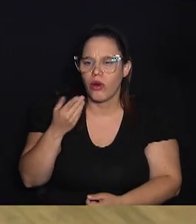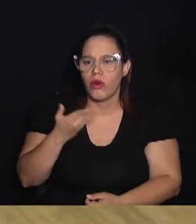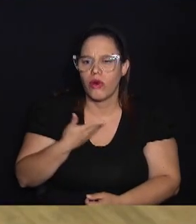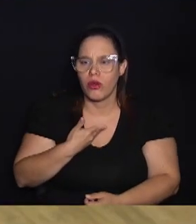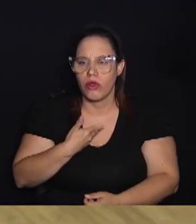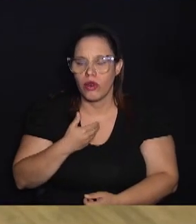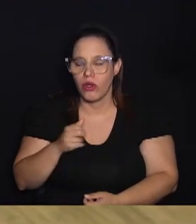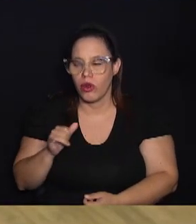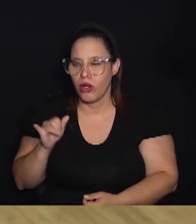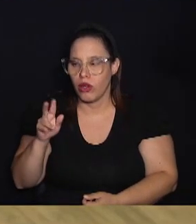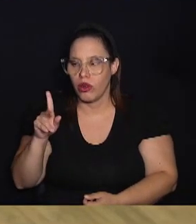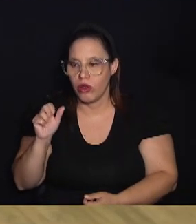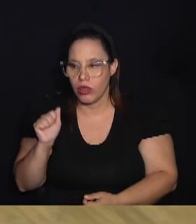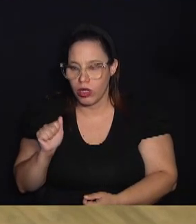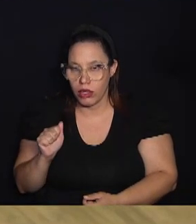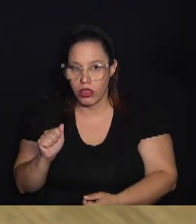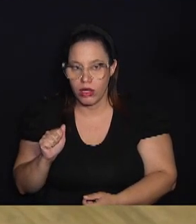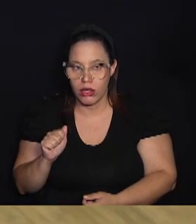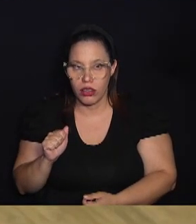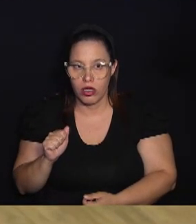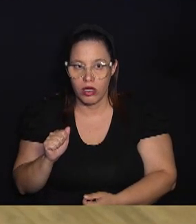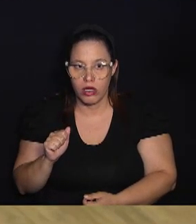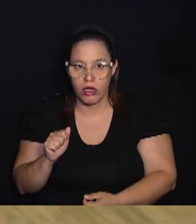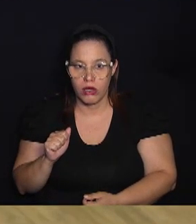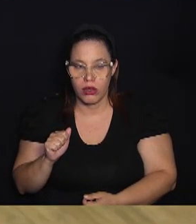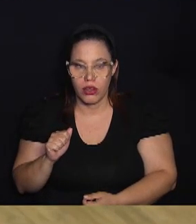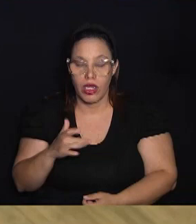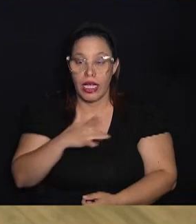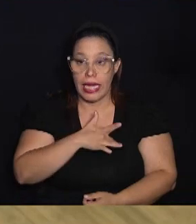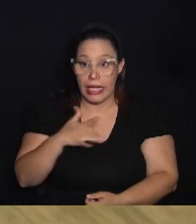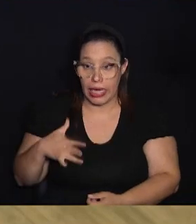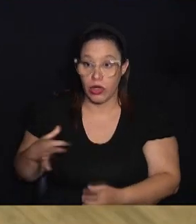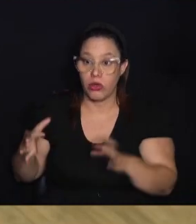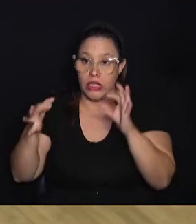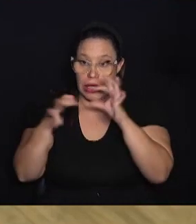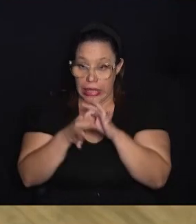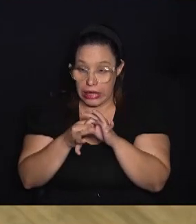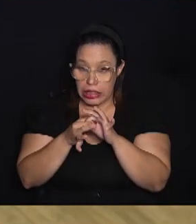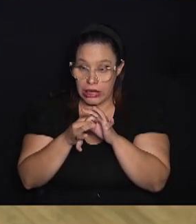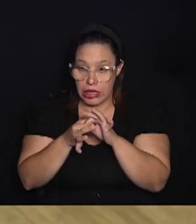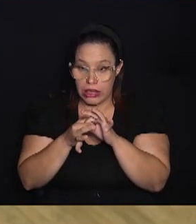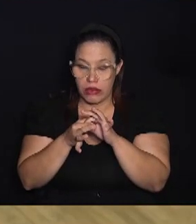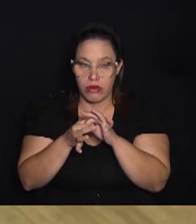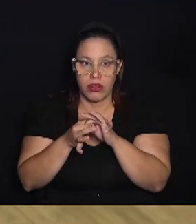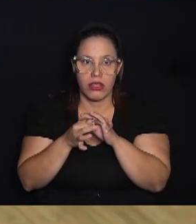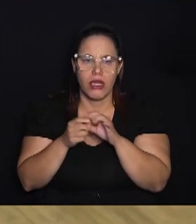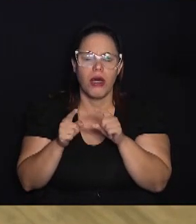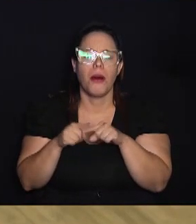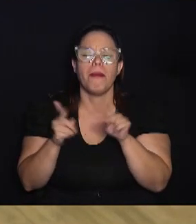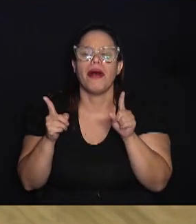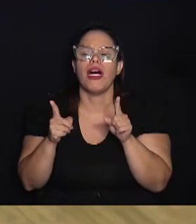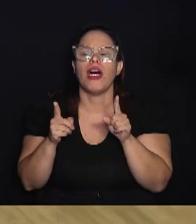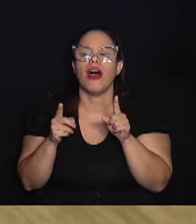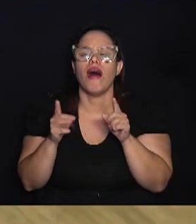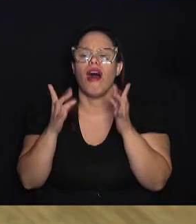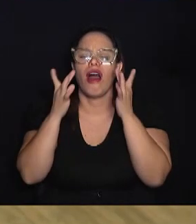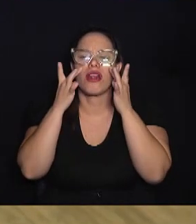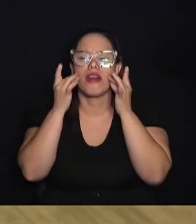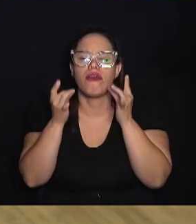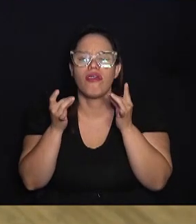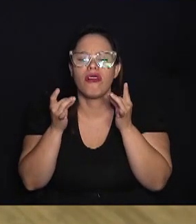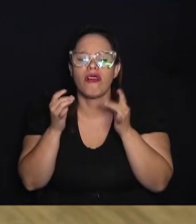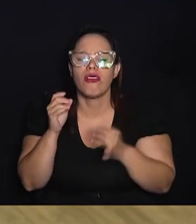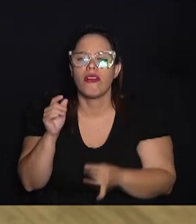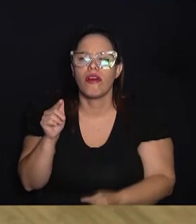o yoga né eu vamos estamos falando aqui de saúde integrativa né saúde integral mas a gente tá focando aí no yoga porque eu